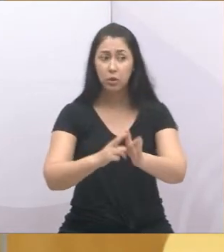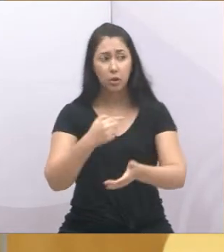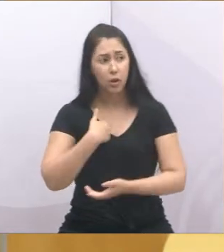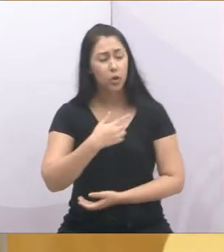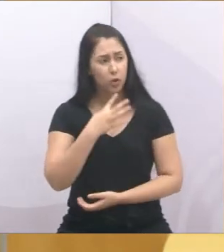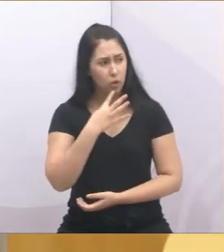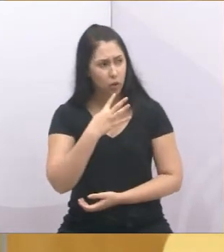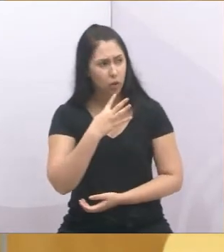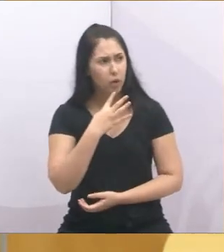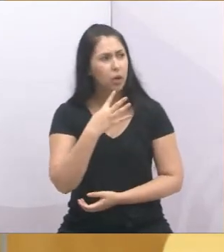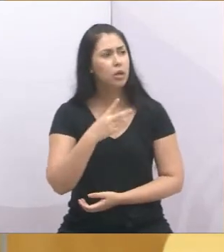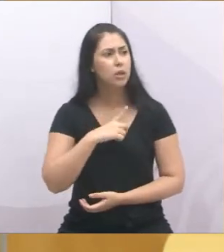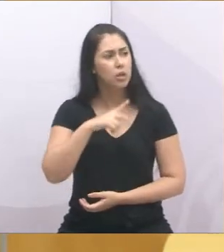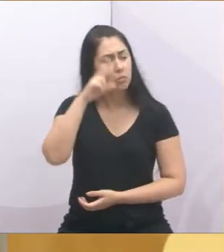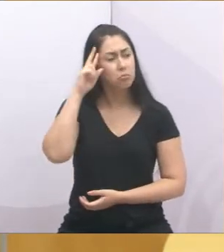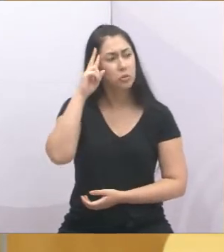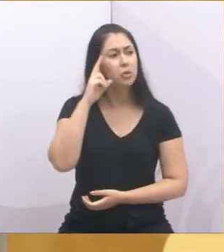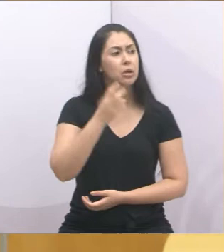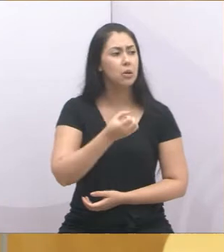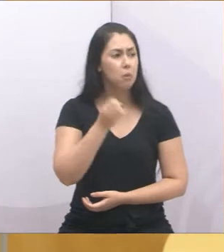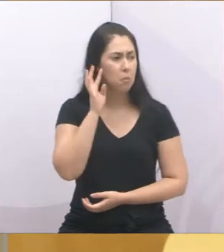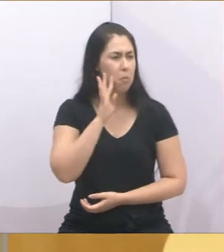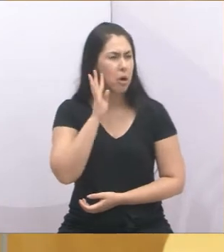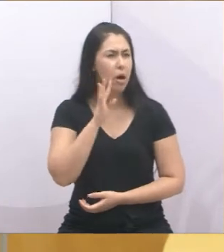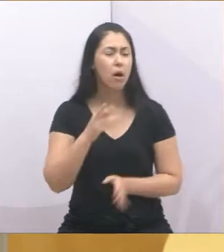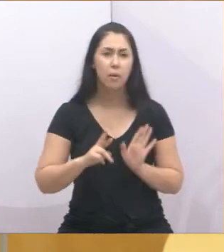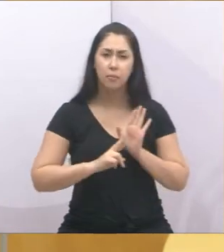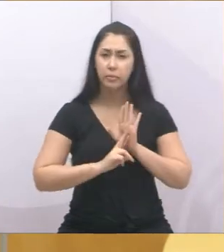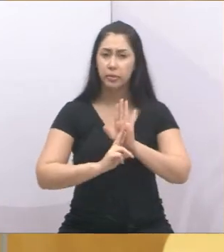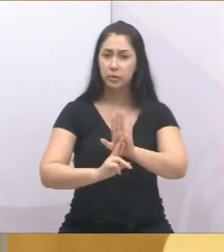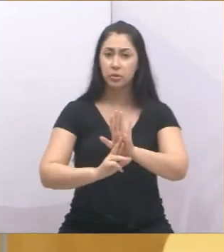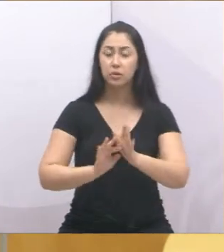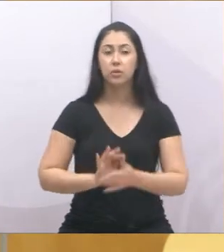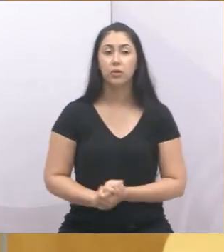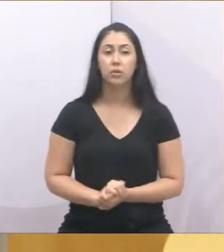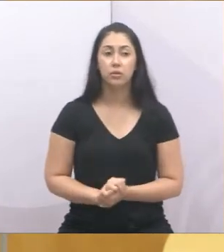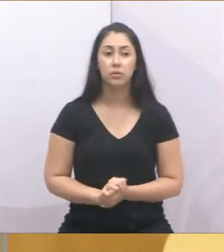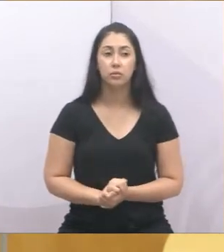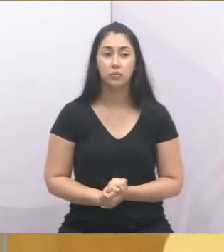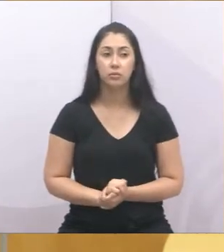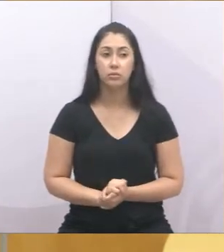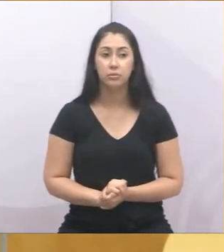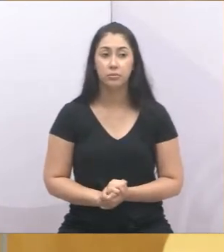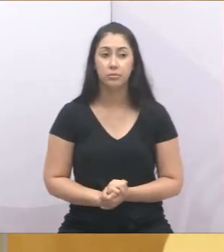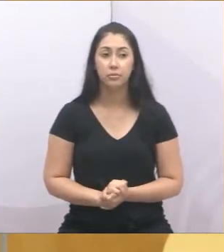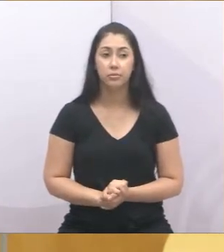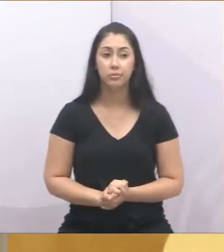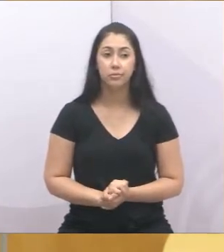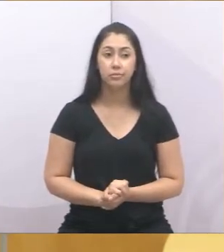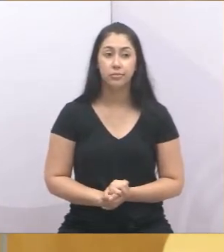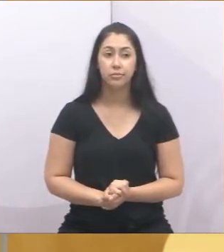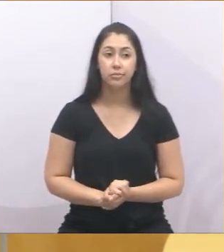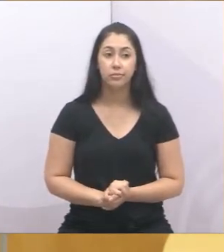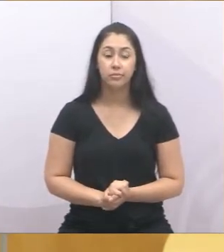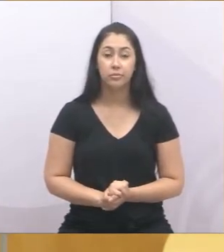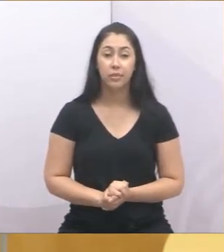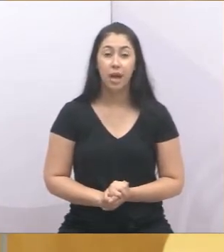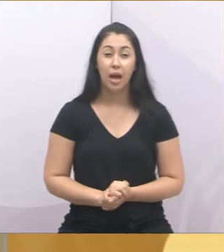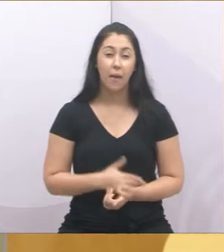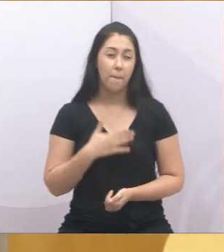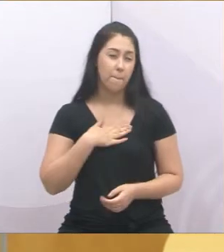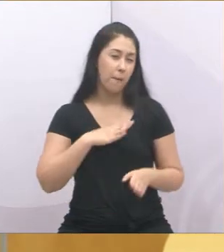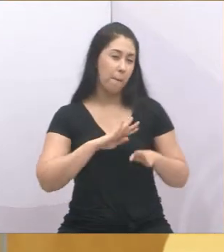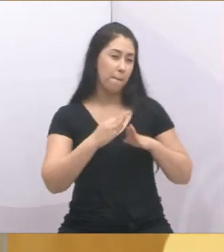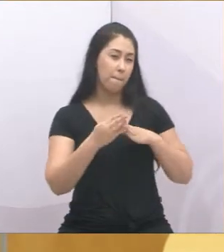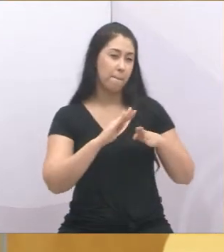que tem aí uma história de vida bacana, para te representar. E assim acabou, no meu caso, na minha comunidade e